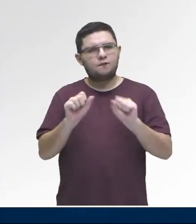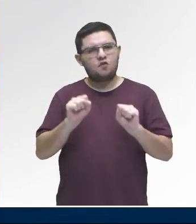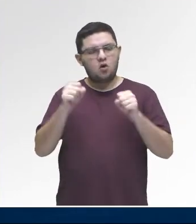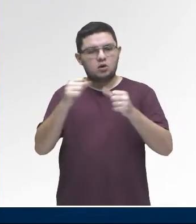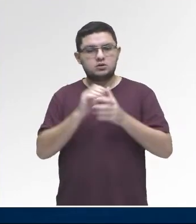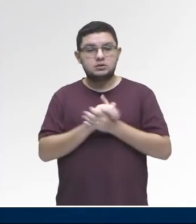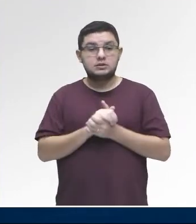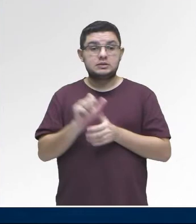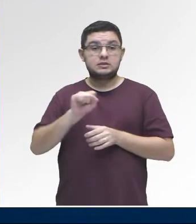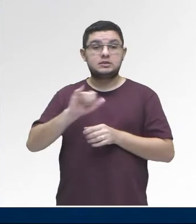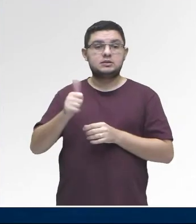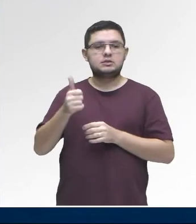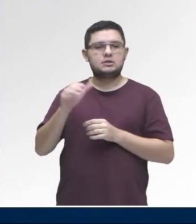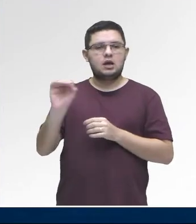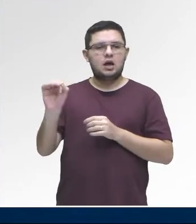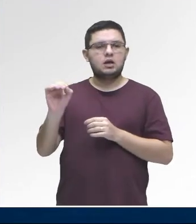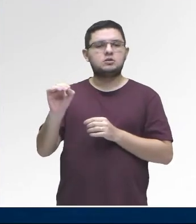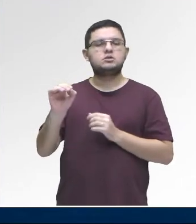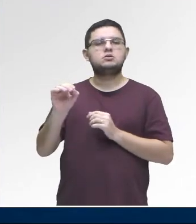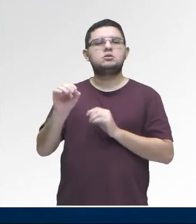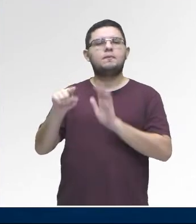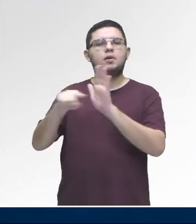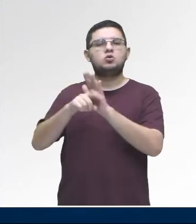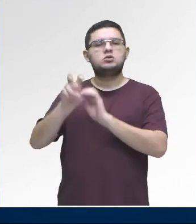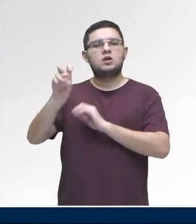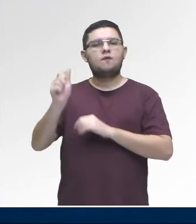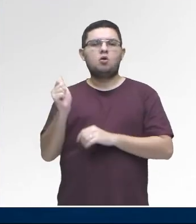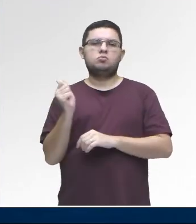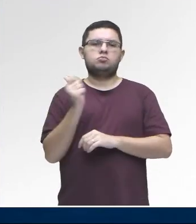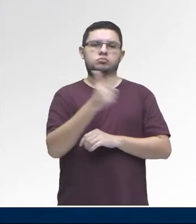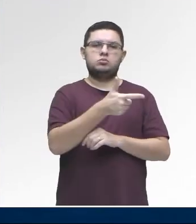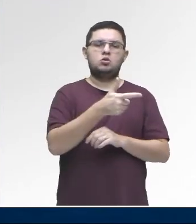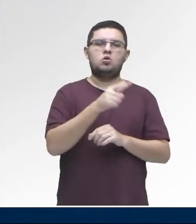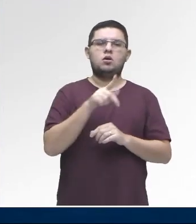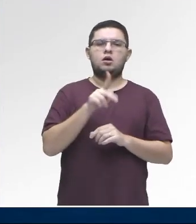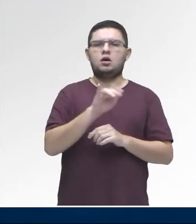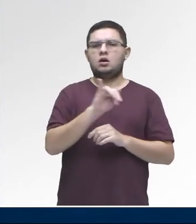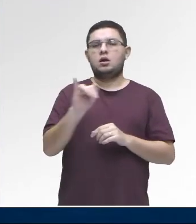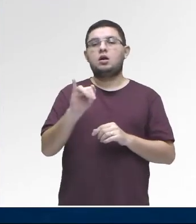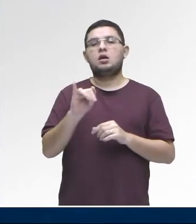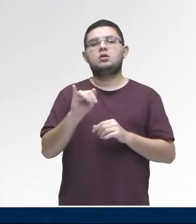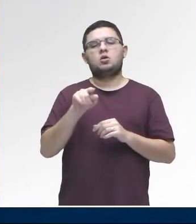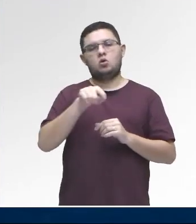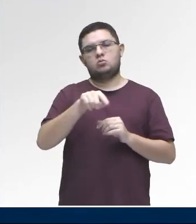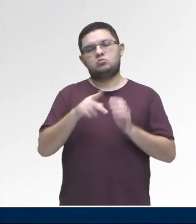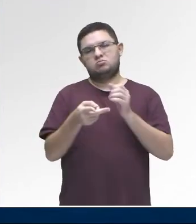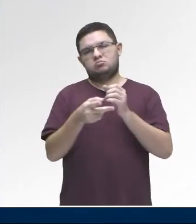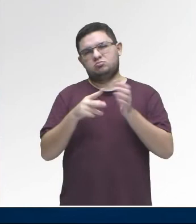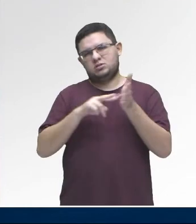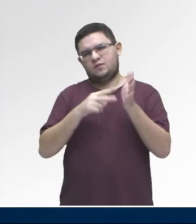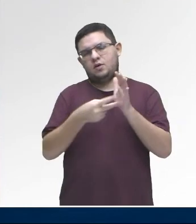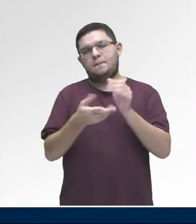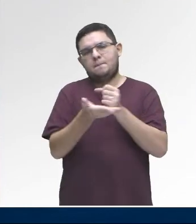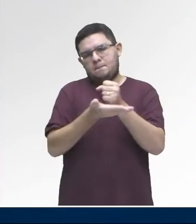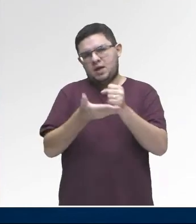a constante de ionização, ó, for menor que 10 a menos 5. Lembrando